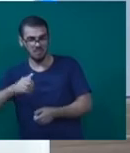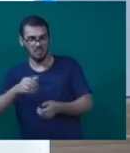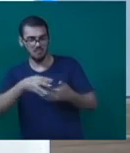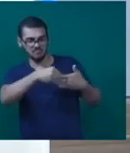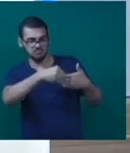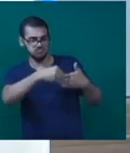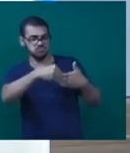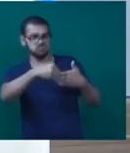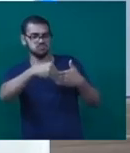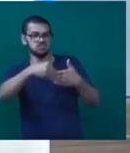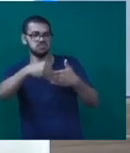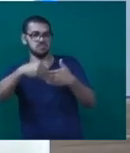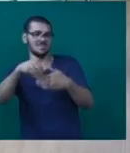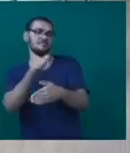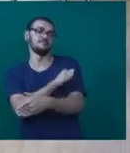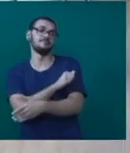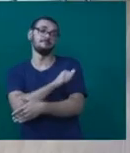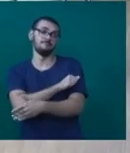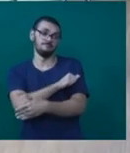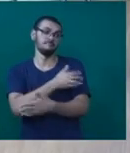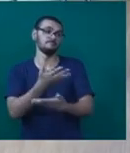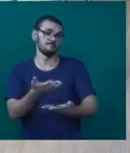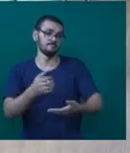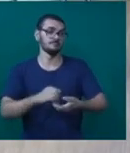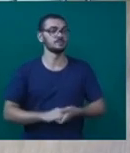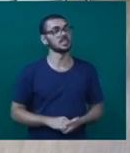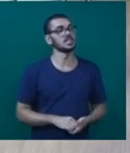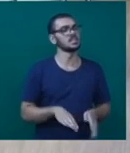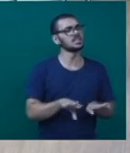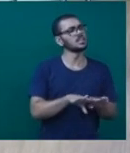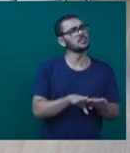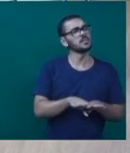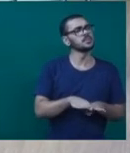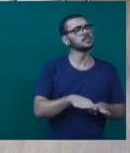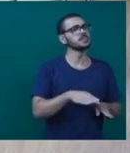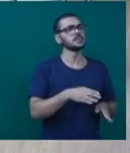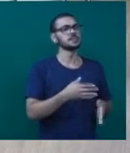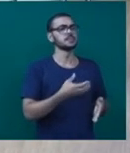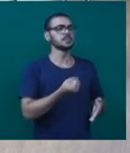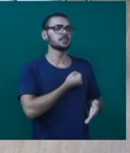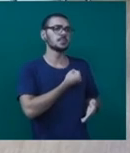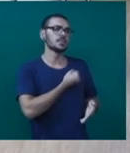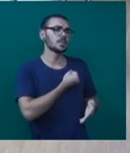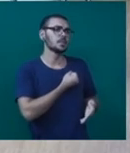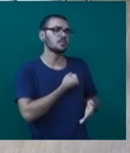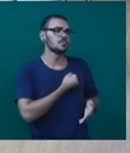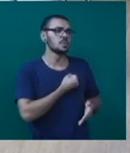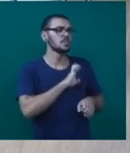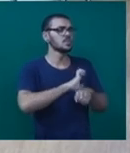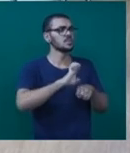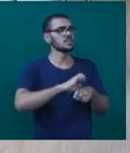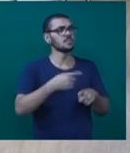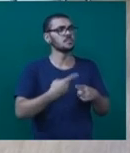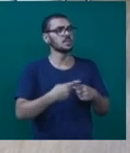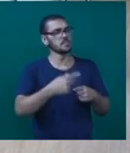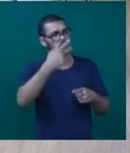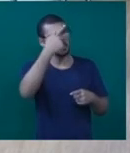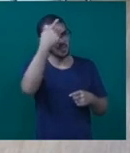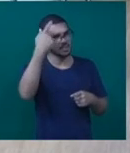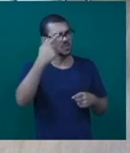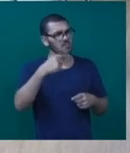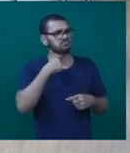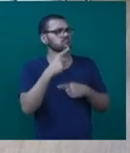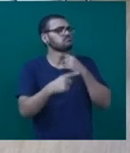o estudante. Importante. Em relação ao número de estagiários, muita gente tem dúvida, mas aparentemente agora só tem